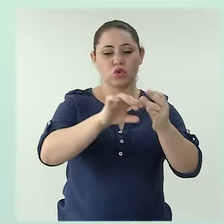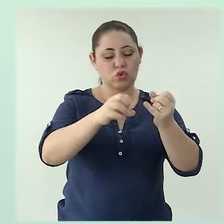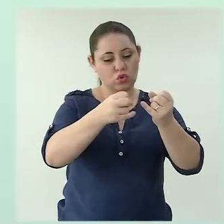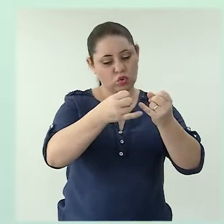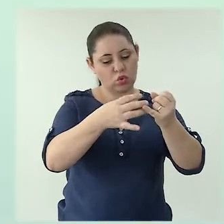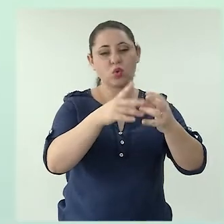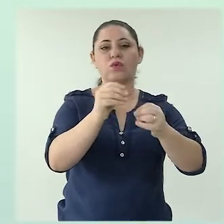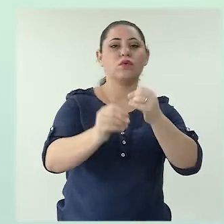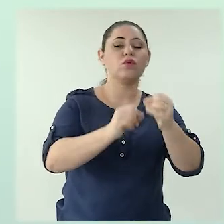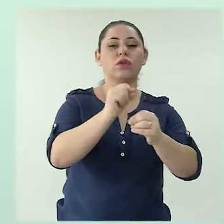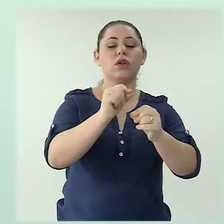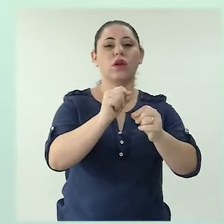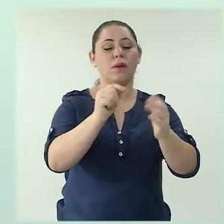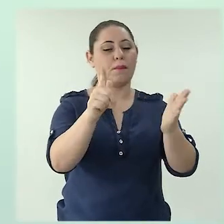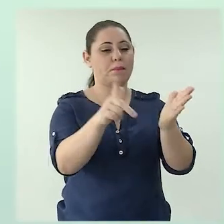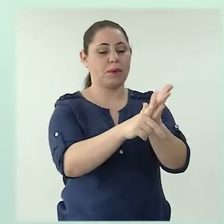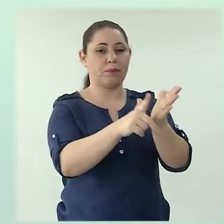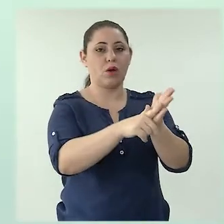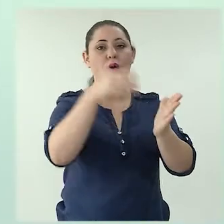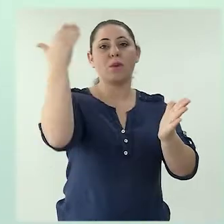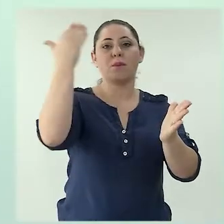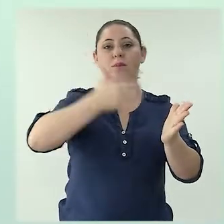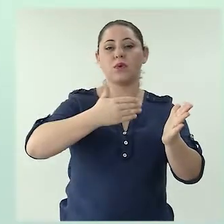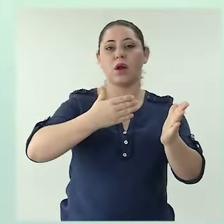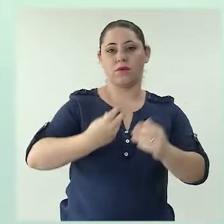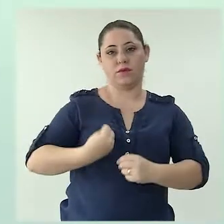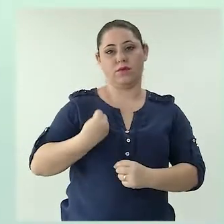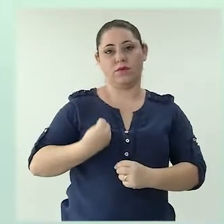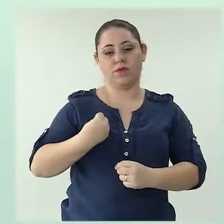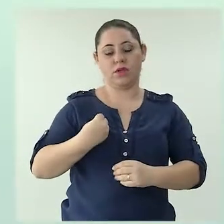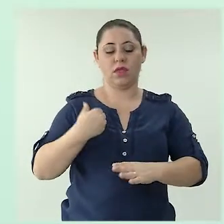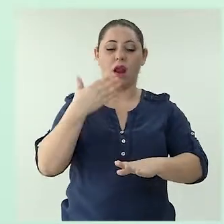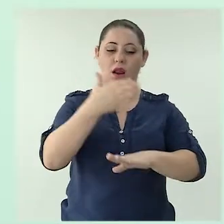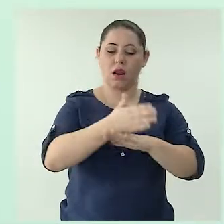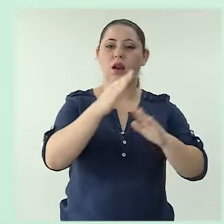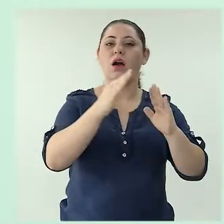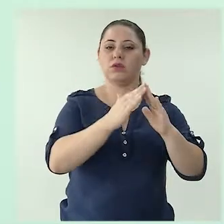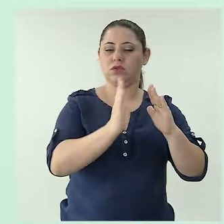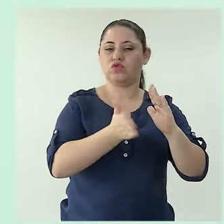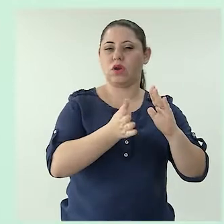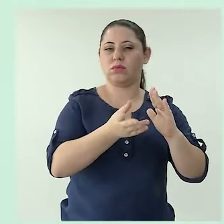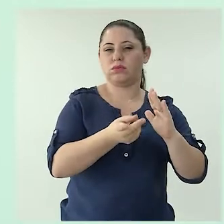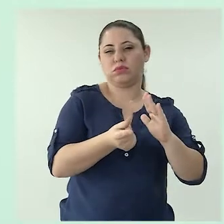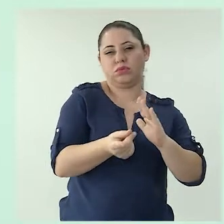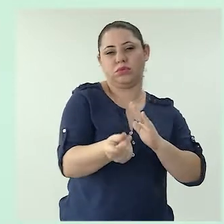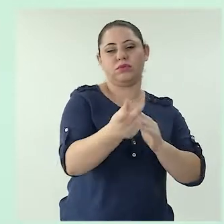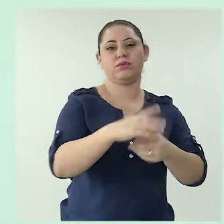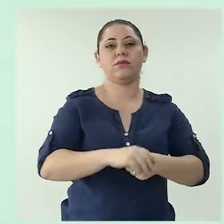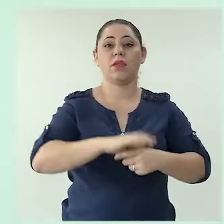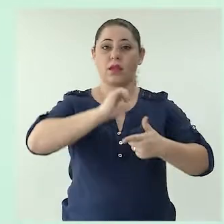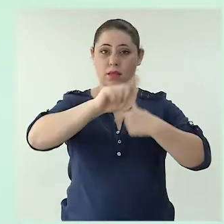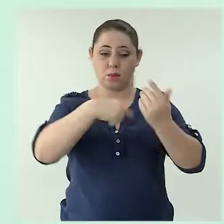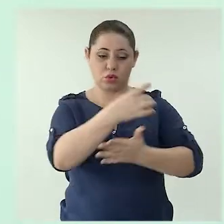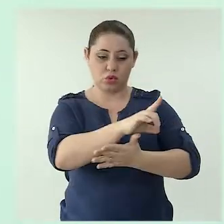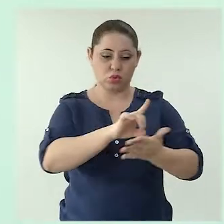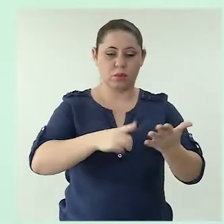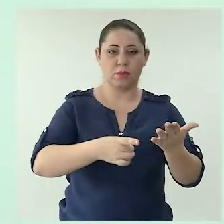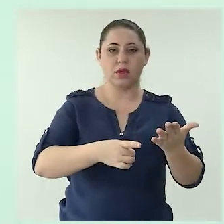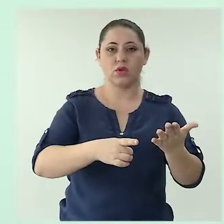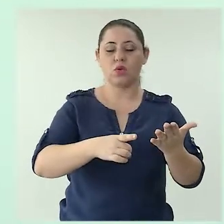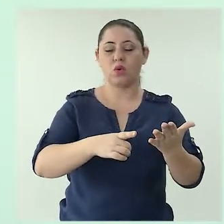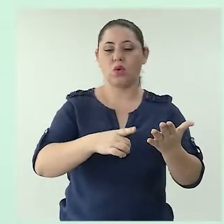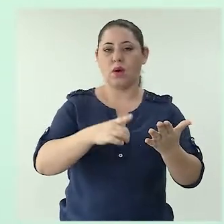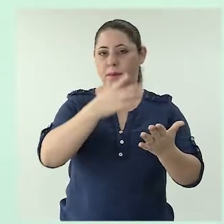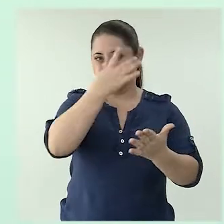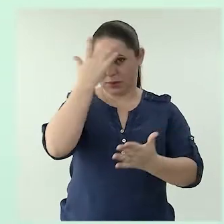a continuidade, a natureza e o tempo dessa posse. Após a entrega desses documentos, o oficial do